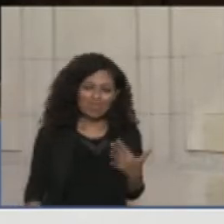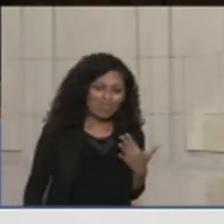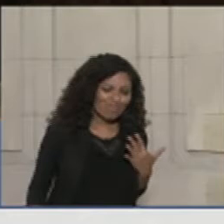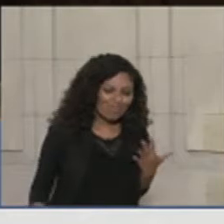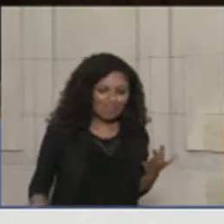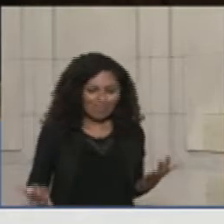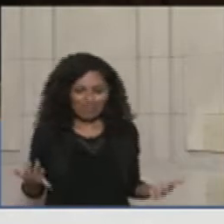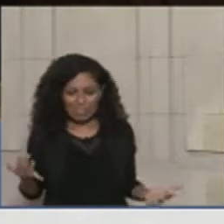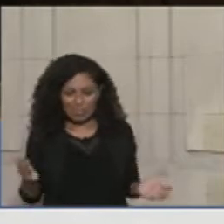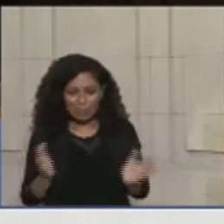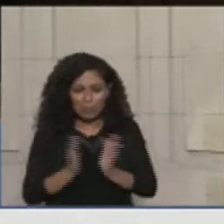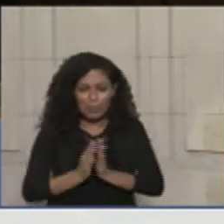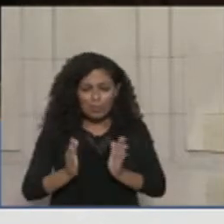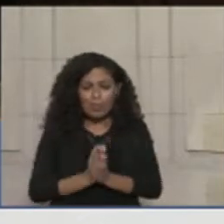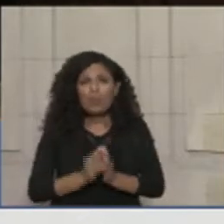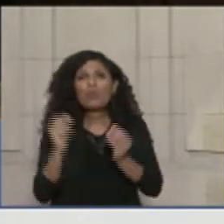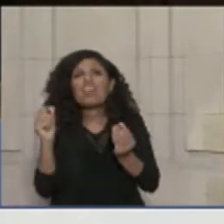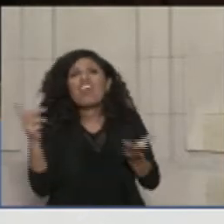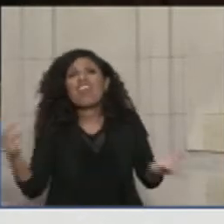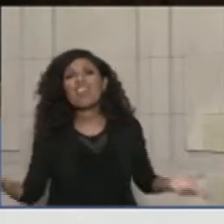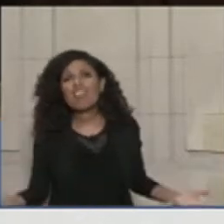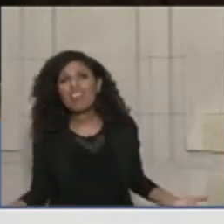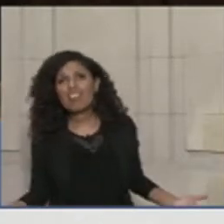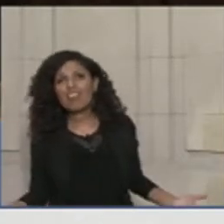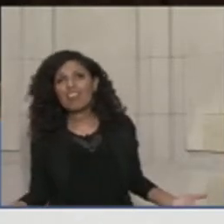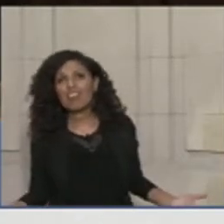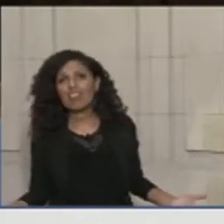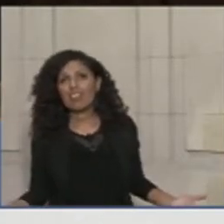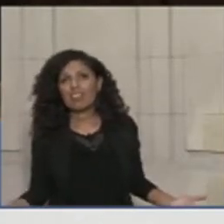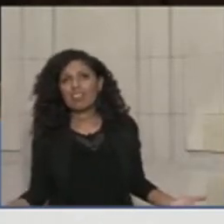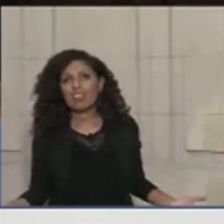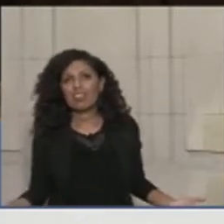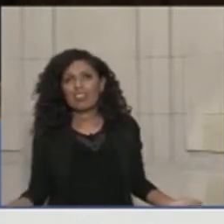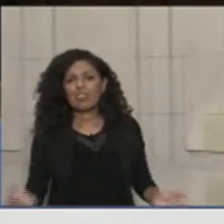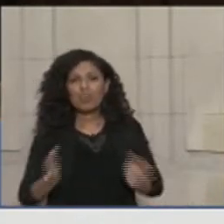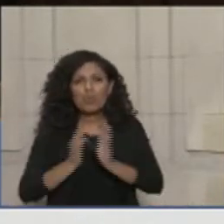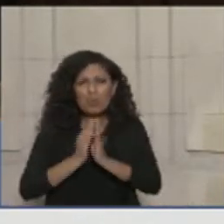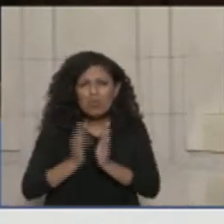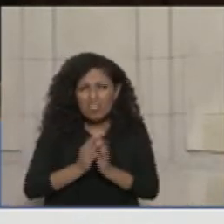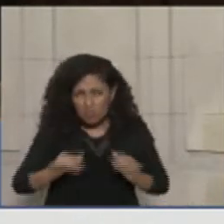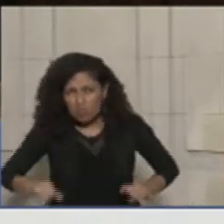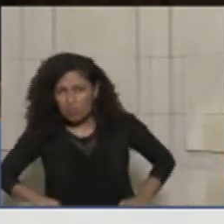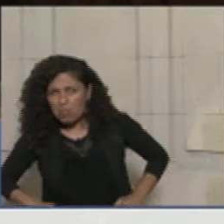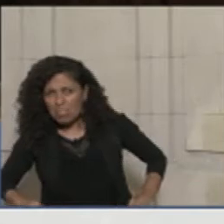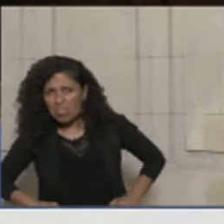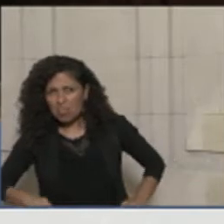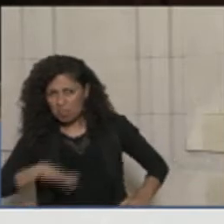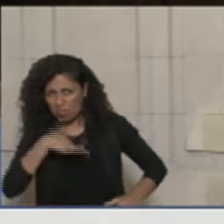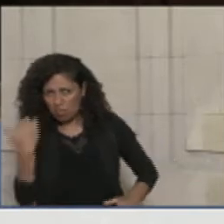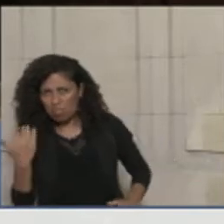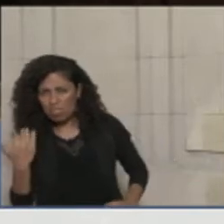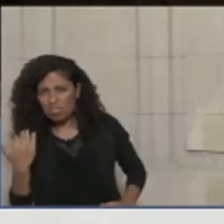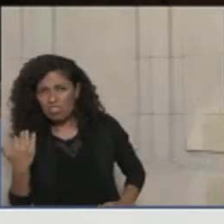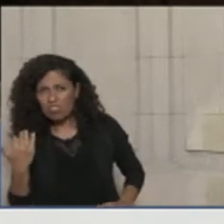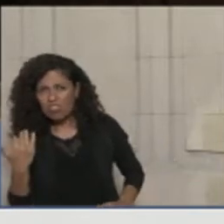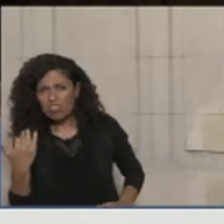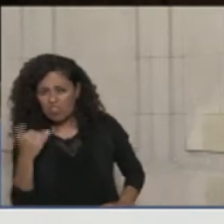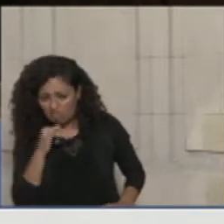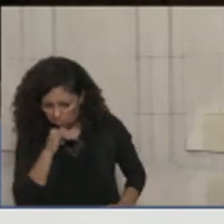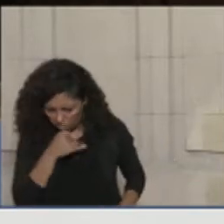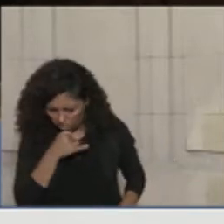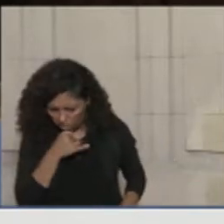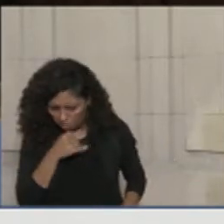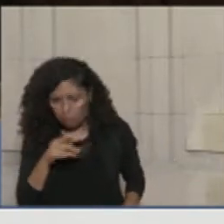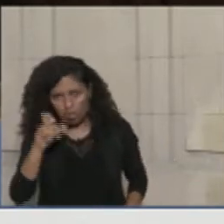de comemoração. Comemorar o quê? Comemorar sofrimento, morte,